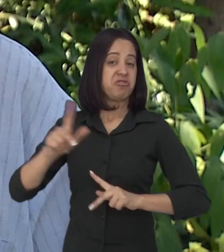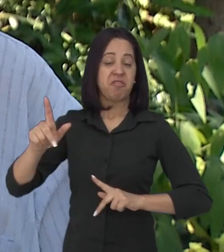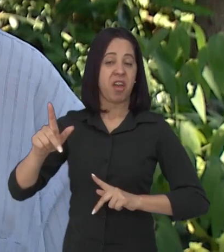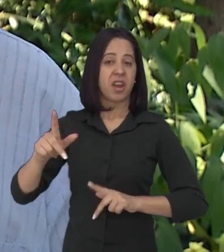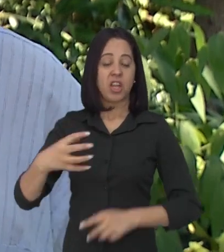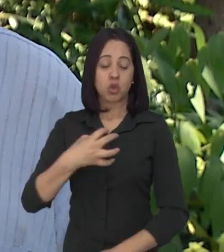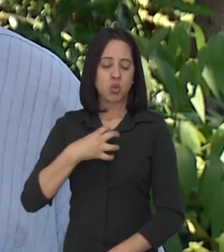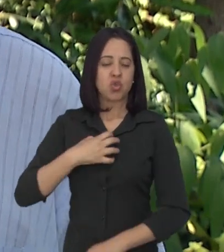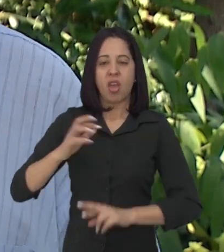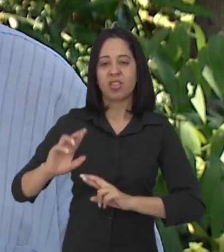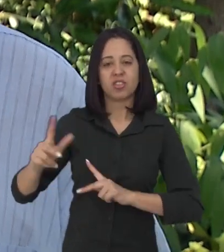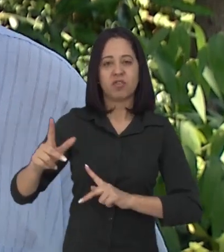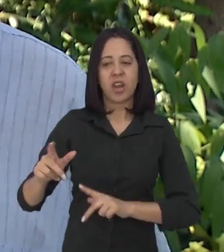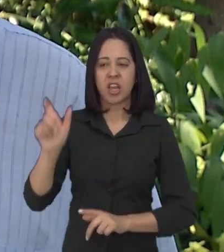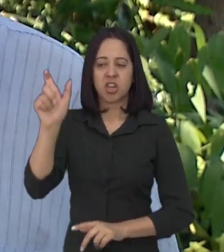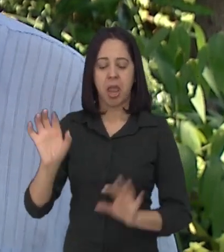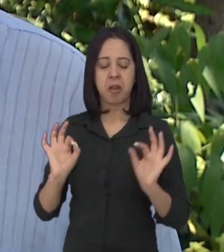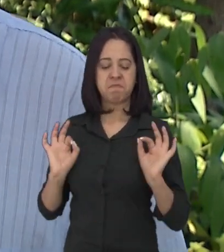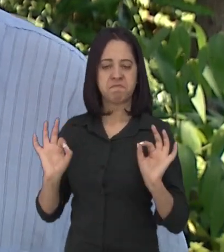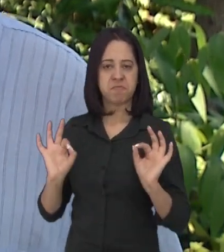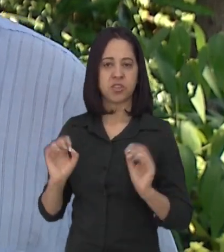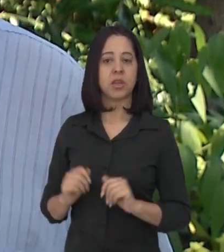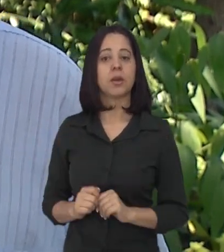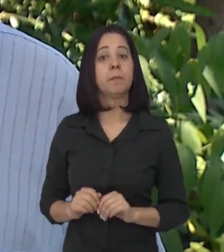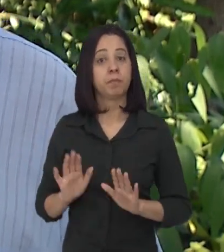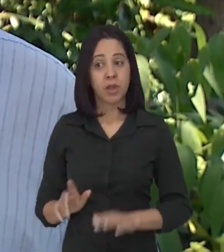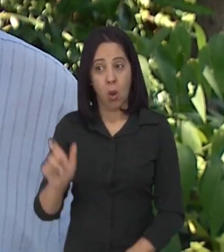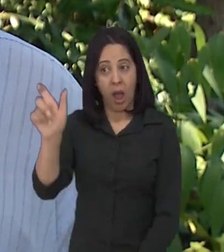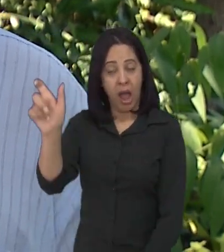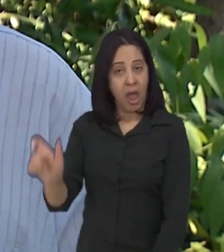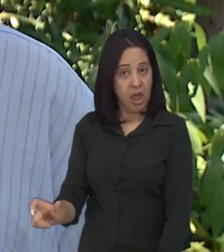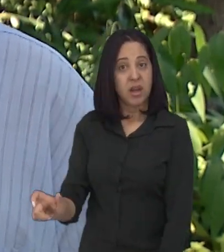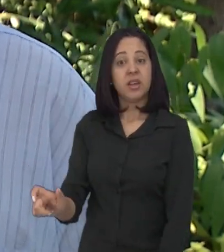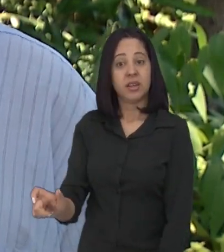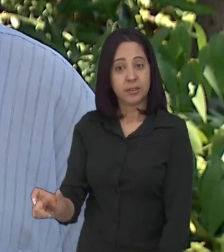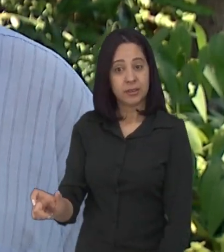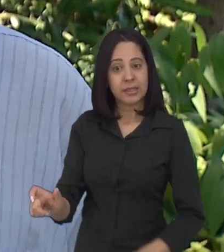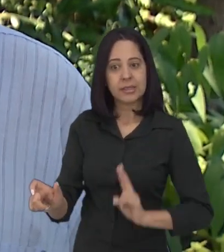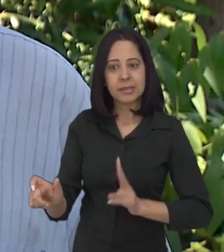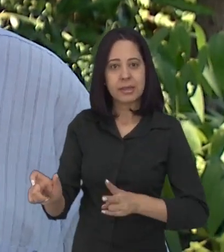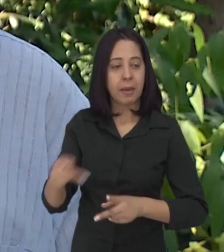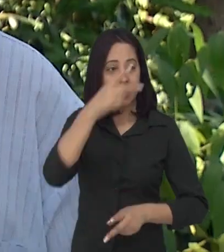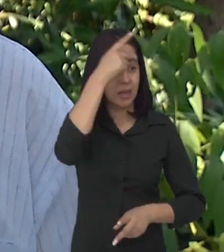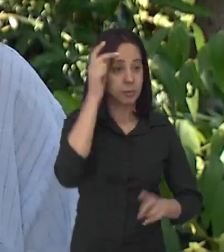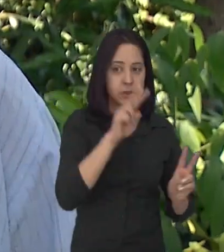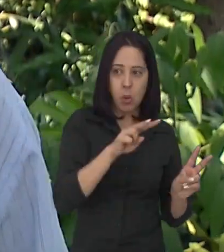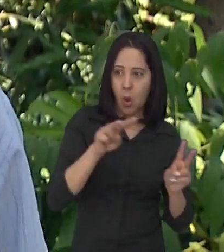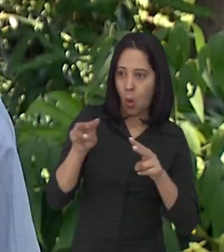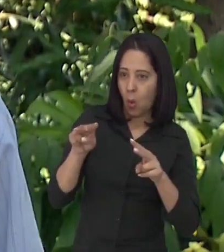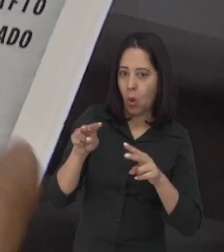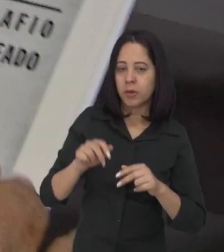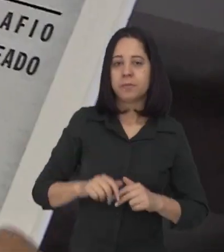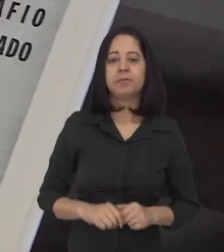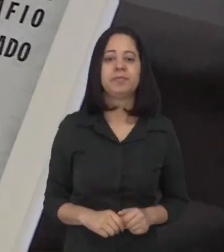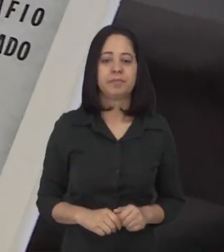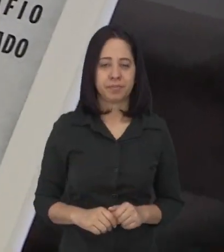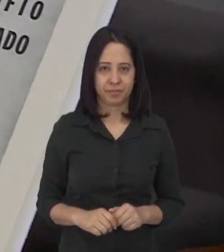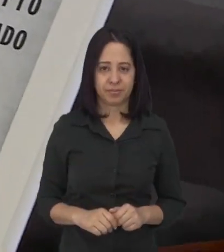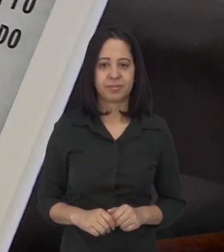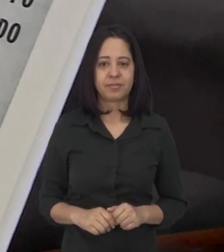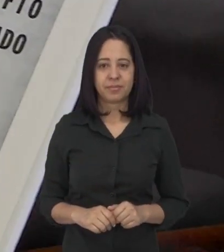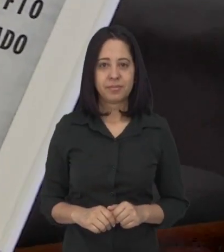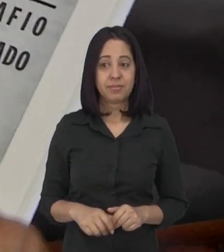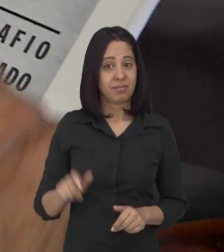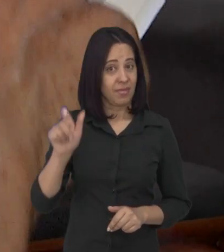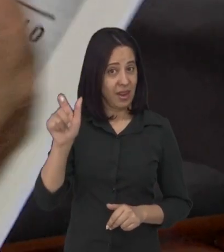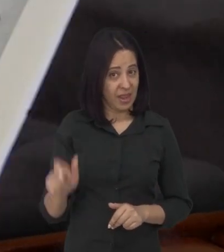outra época, uma certa elegância, né. Então era uma figura singular, assim, que chamava atenção na paisagem, né. E foi com as